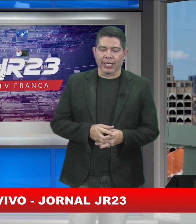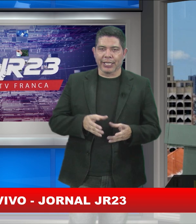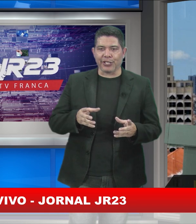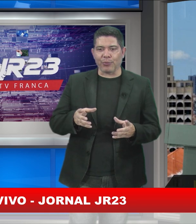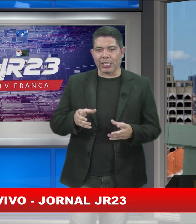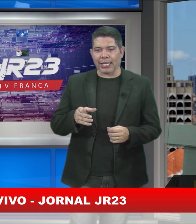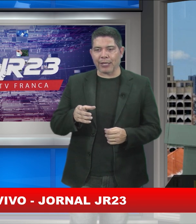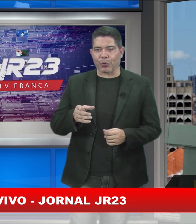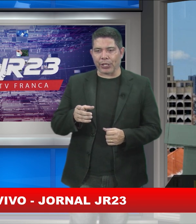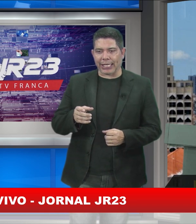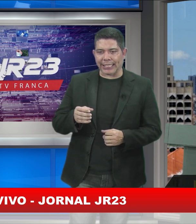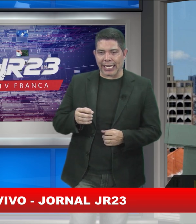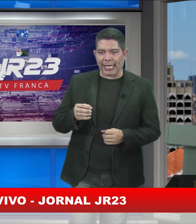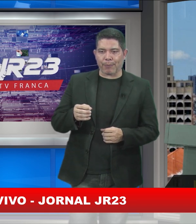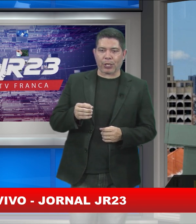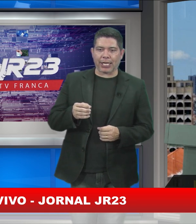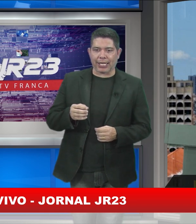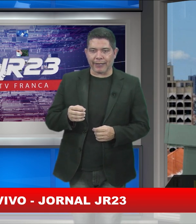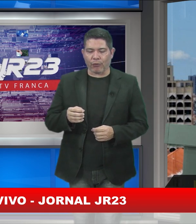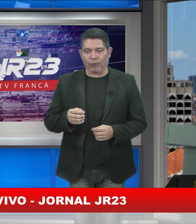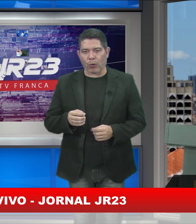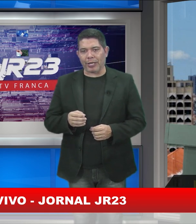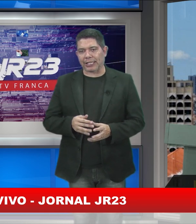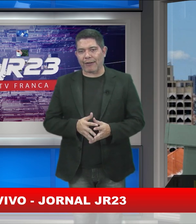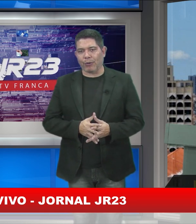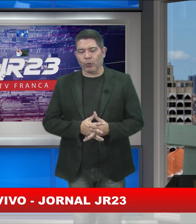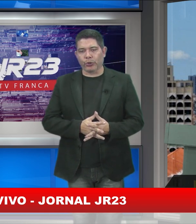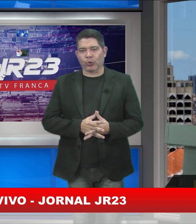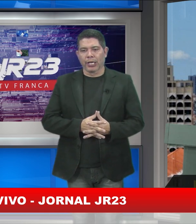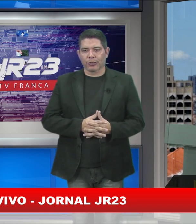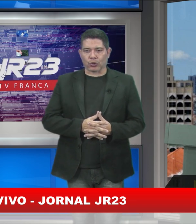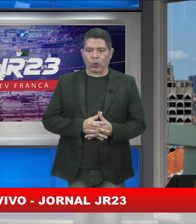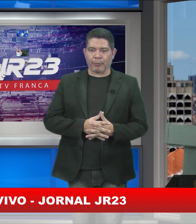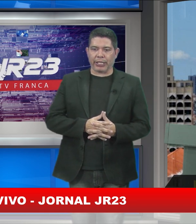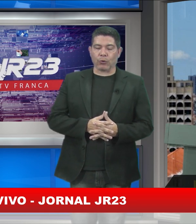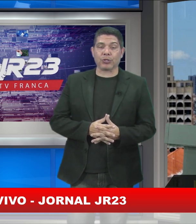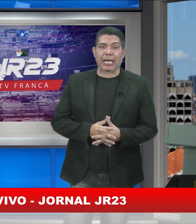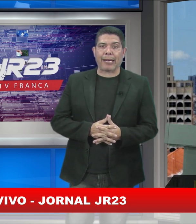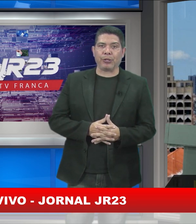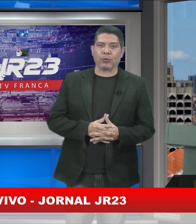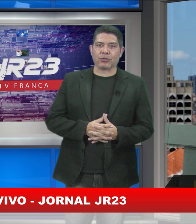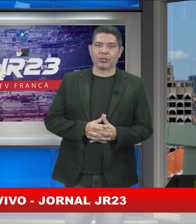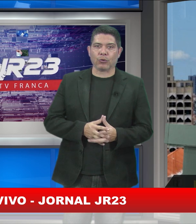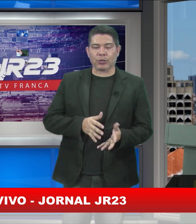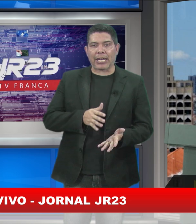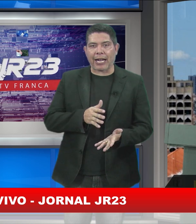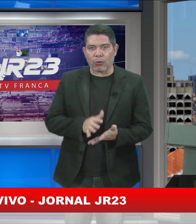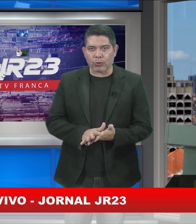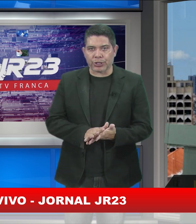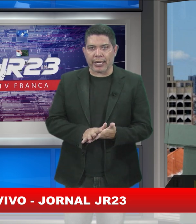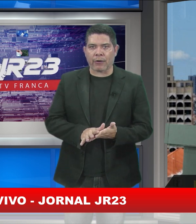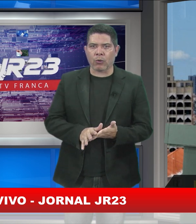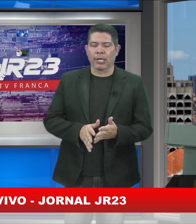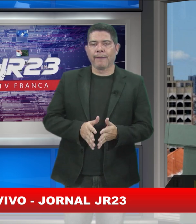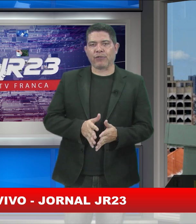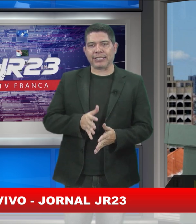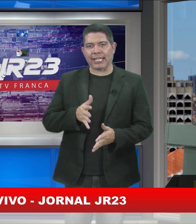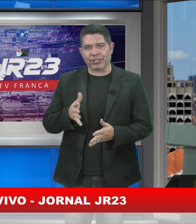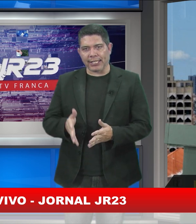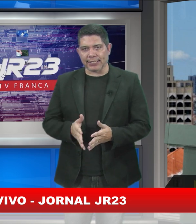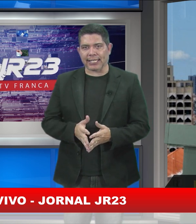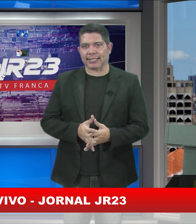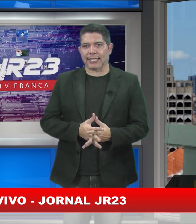19 e eu me lembro né que na época eu comentava muito sobre os hábitos usar álcool gel